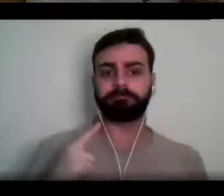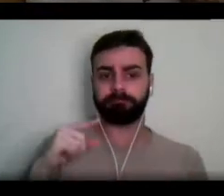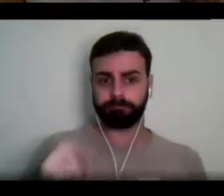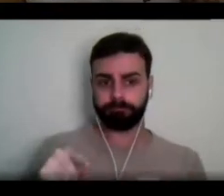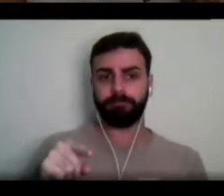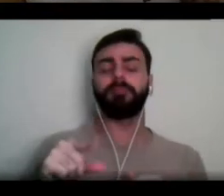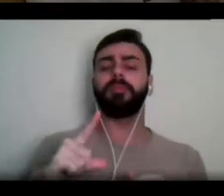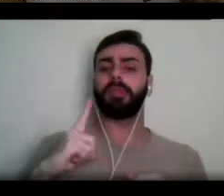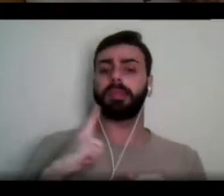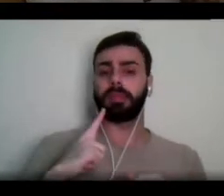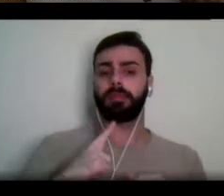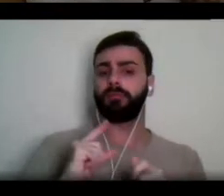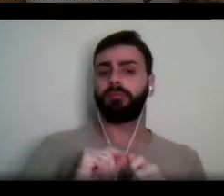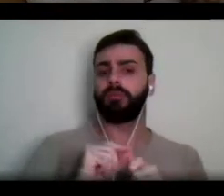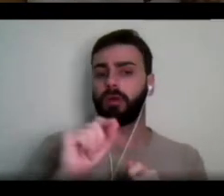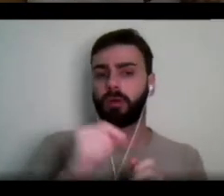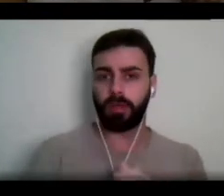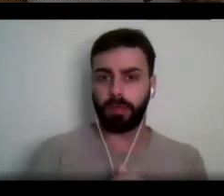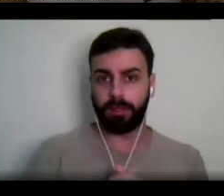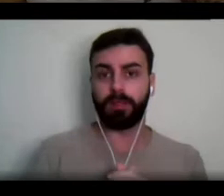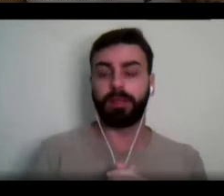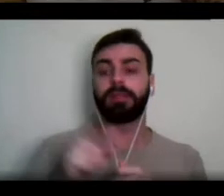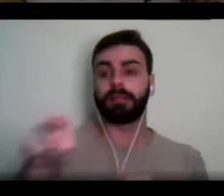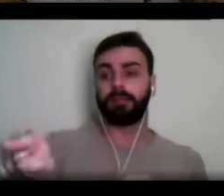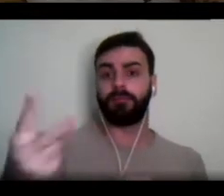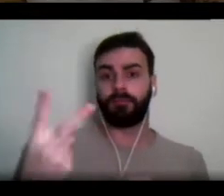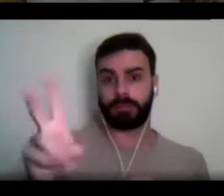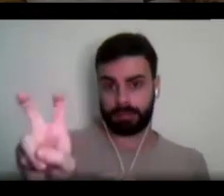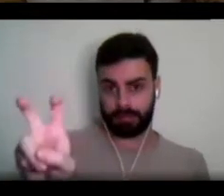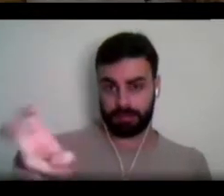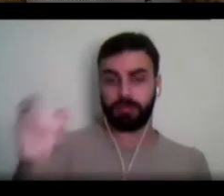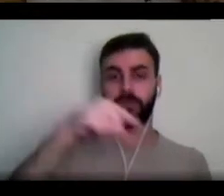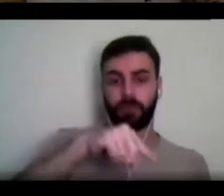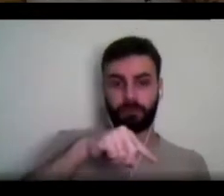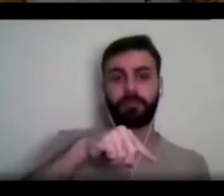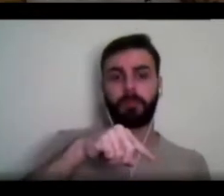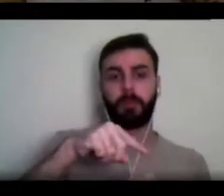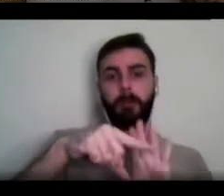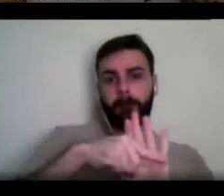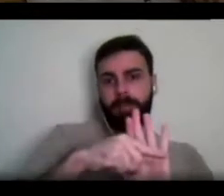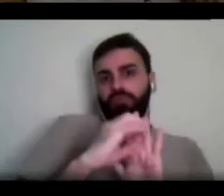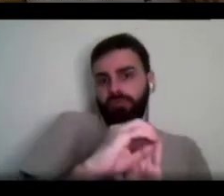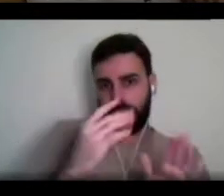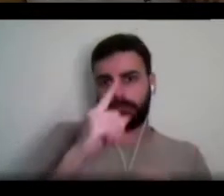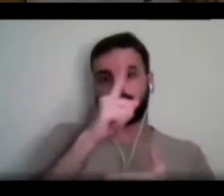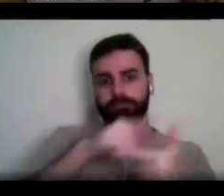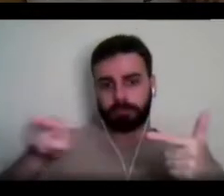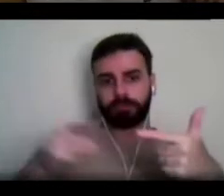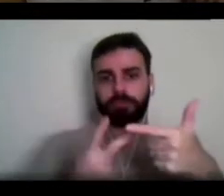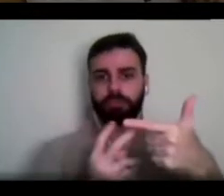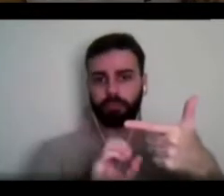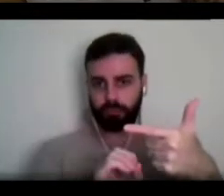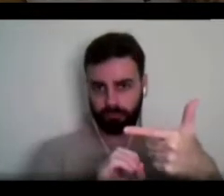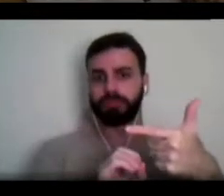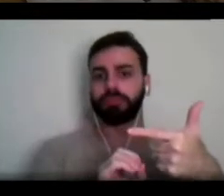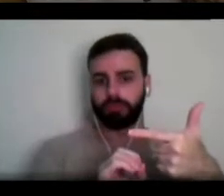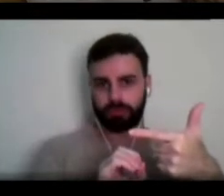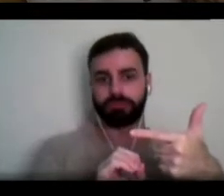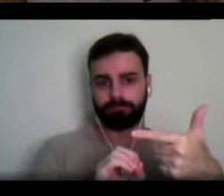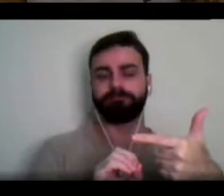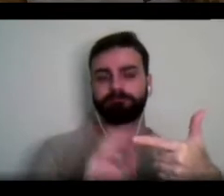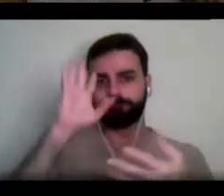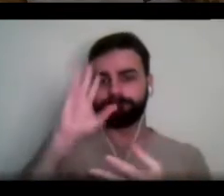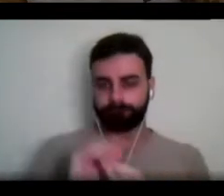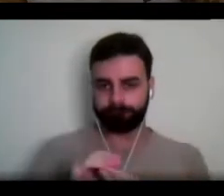ser esse deslocamento dividido pelo tempo. O deslocamento, então, vai ser 25 por 20